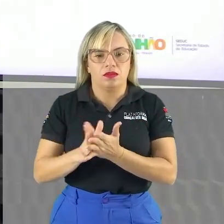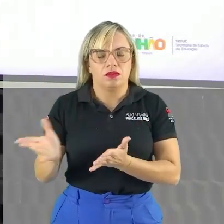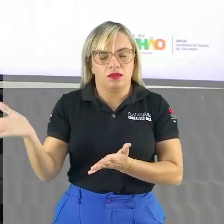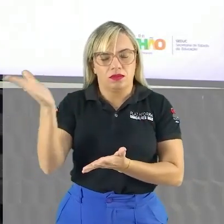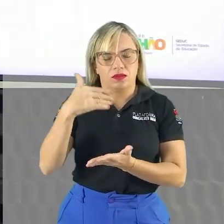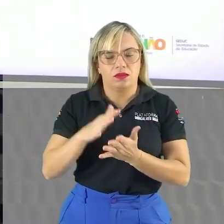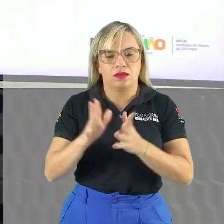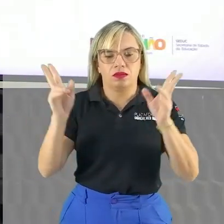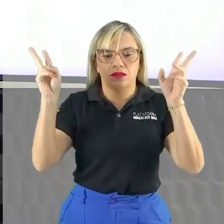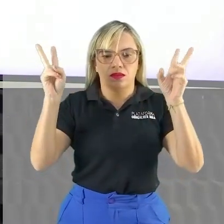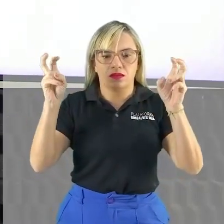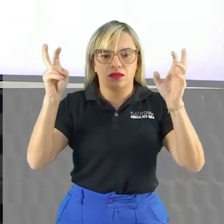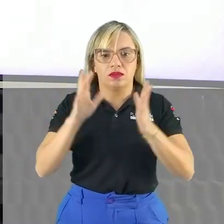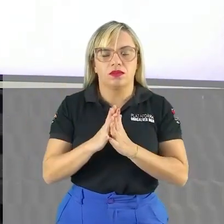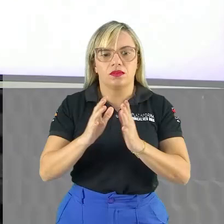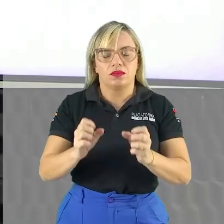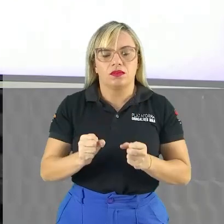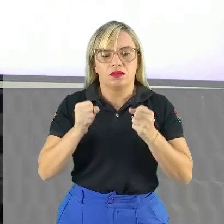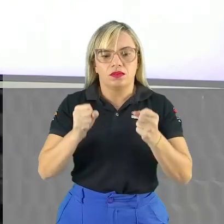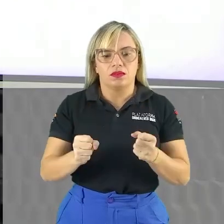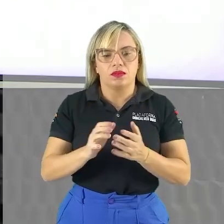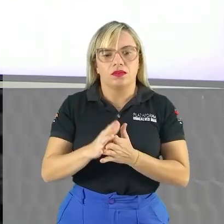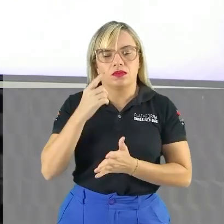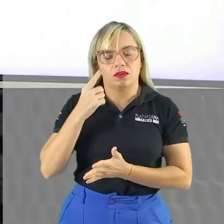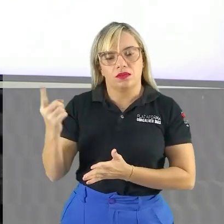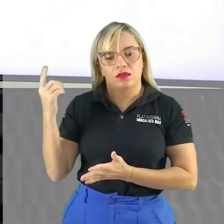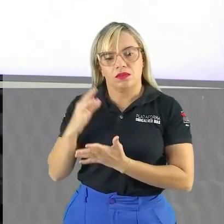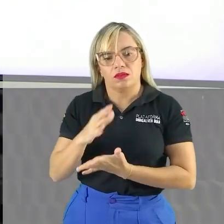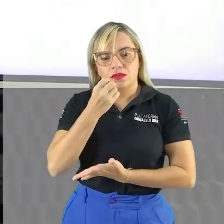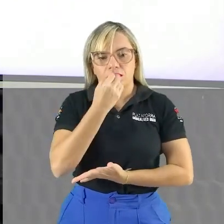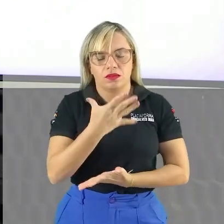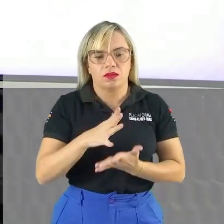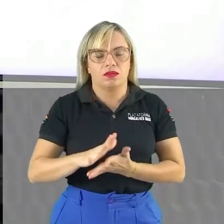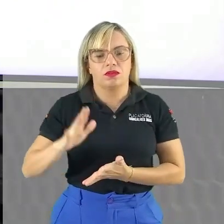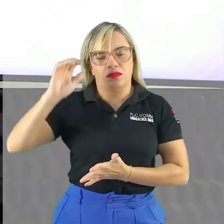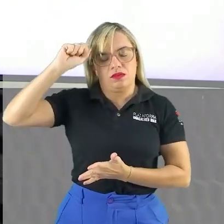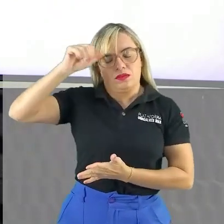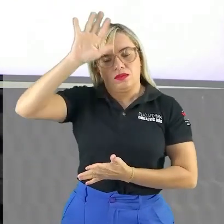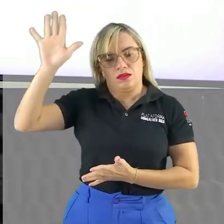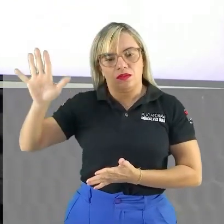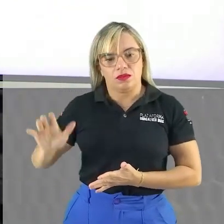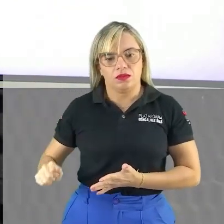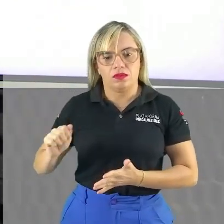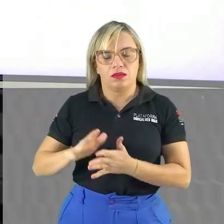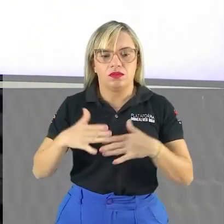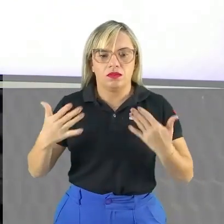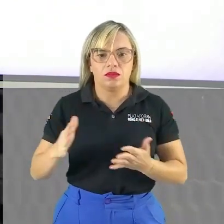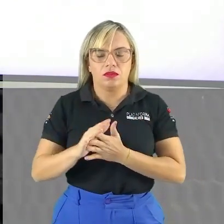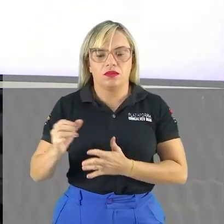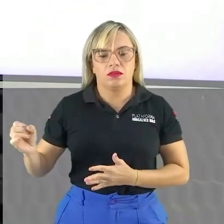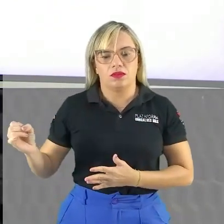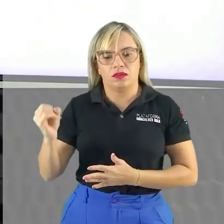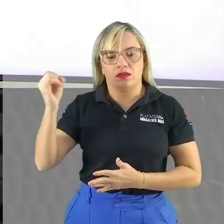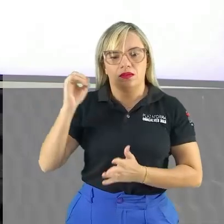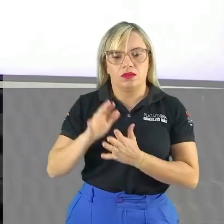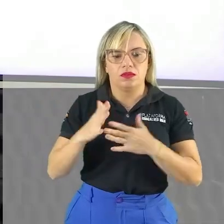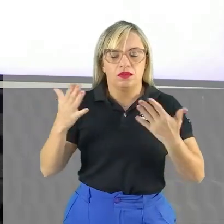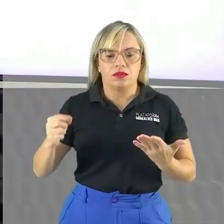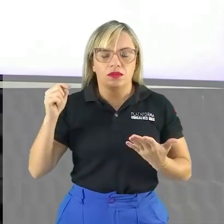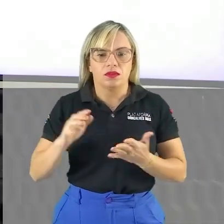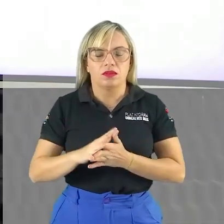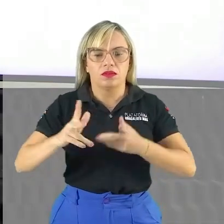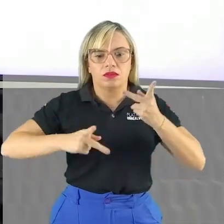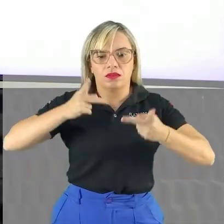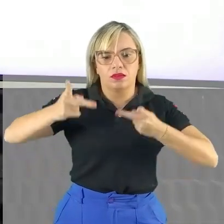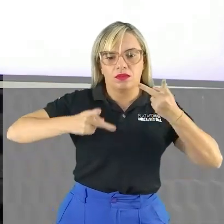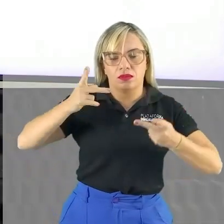aula. Bom, vamos falar um pouco sobre a África. É importante